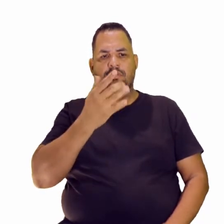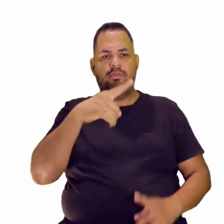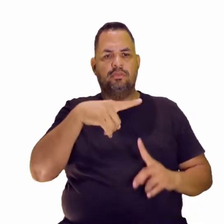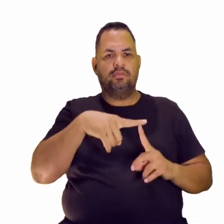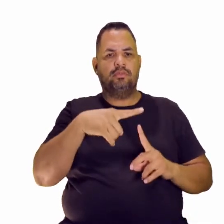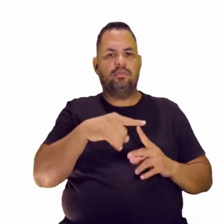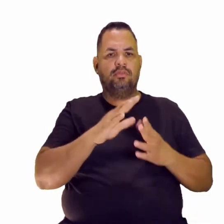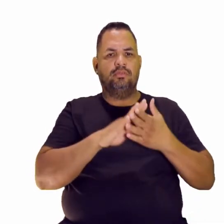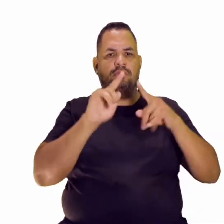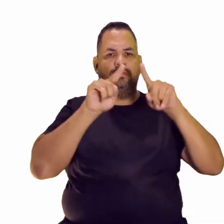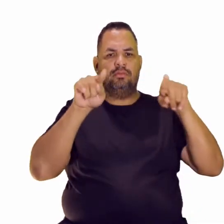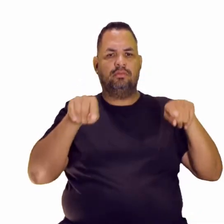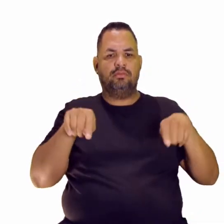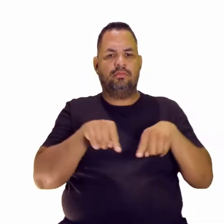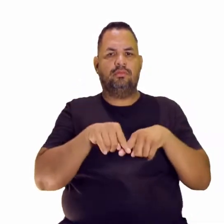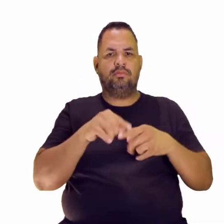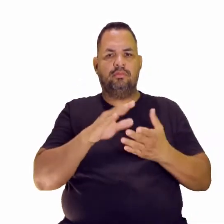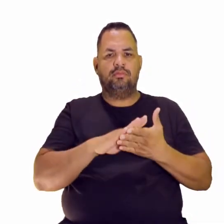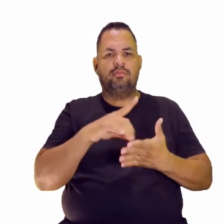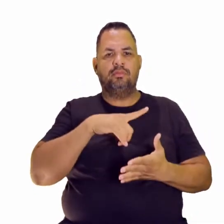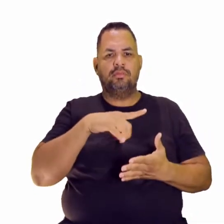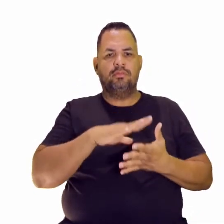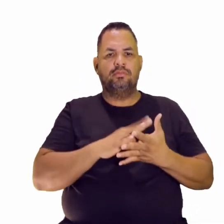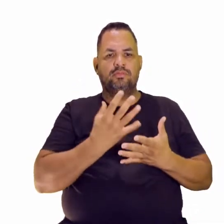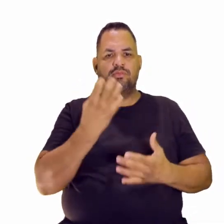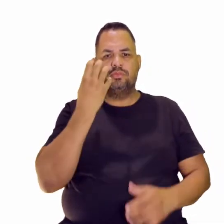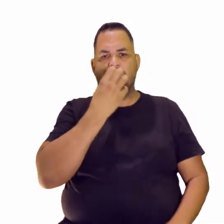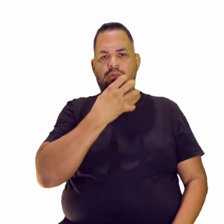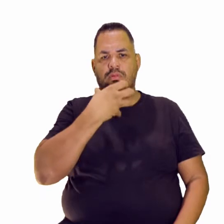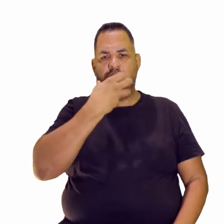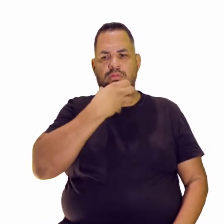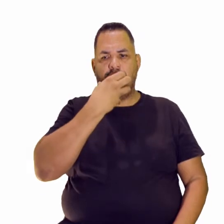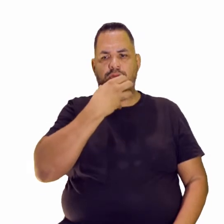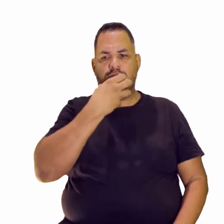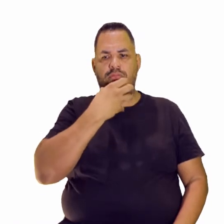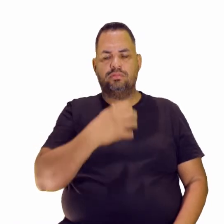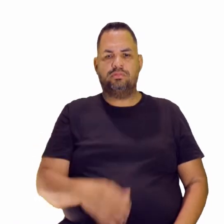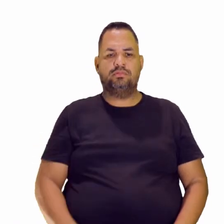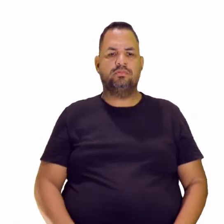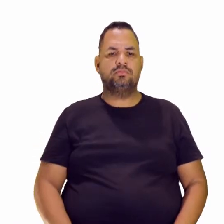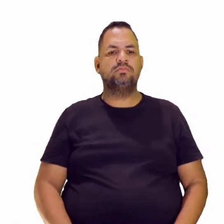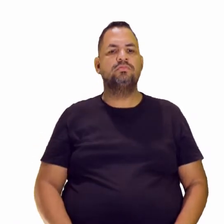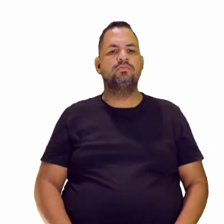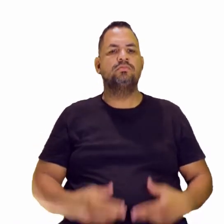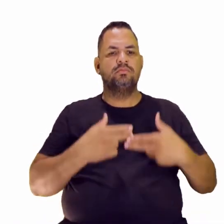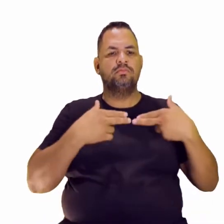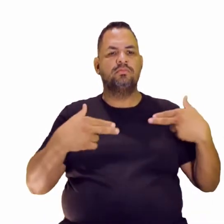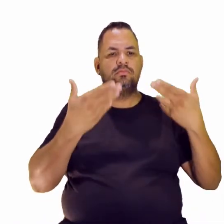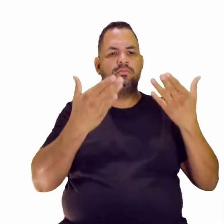que aparecem frutos, né?